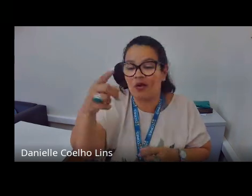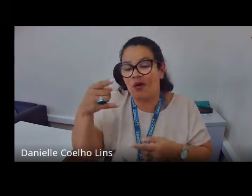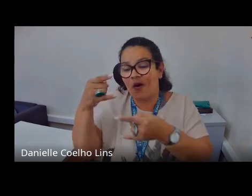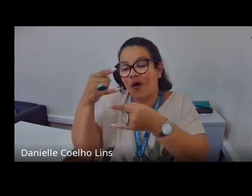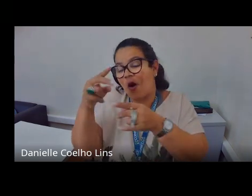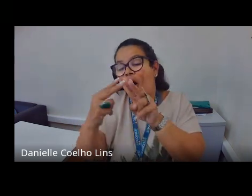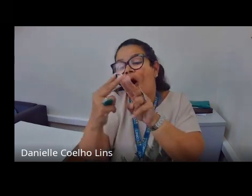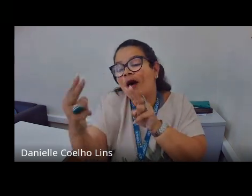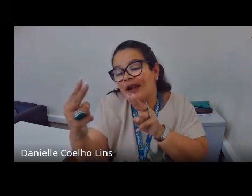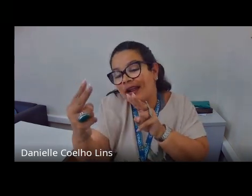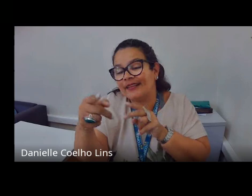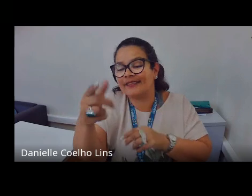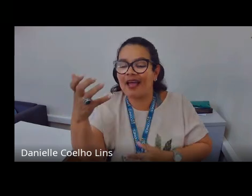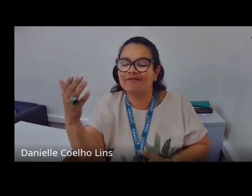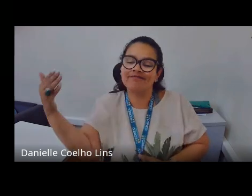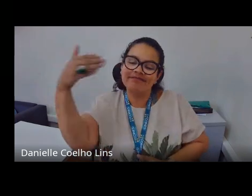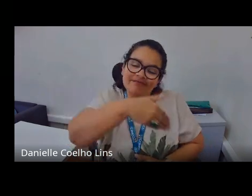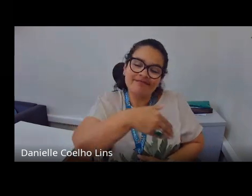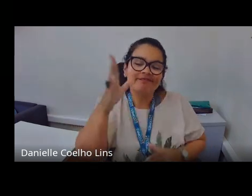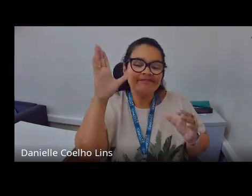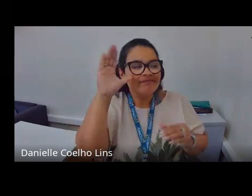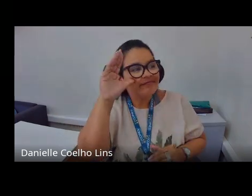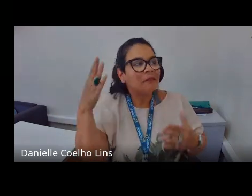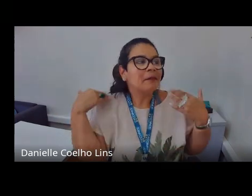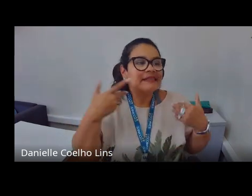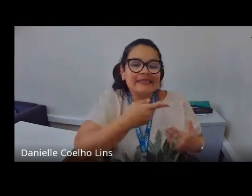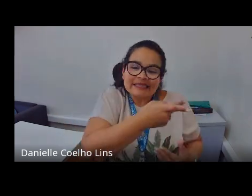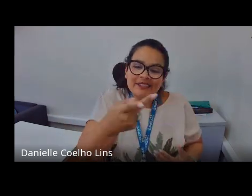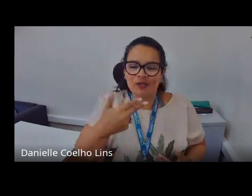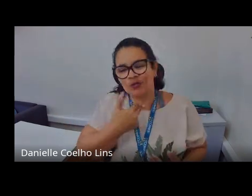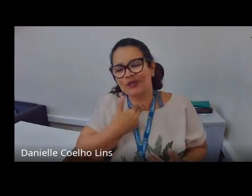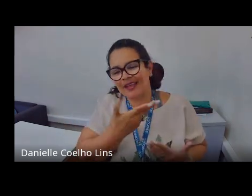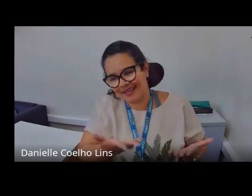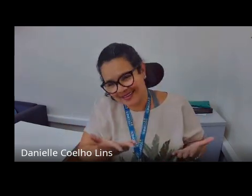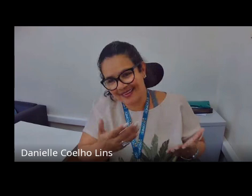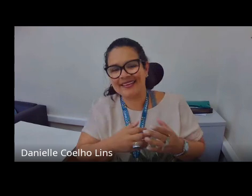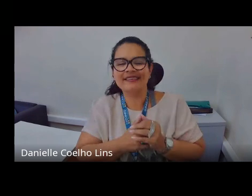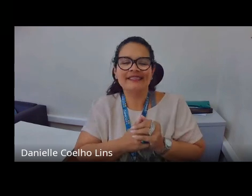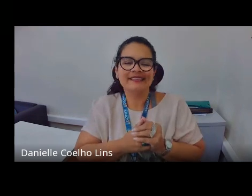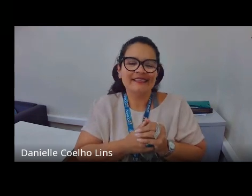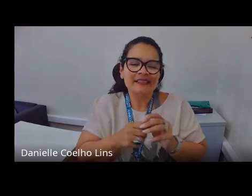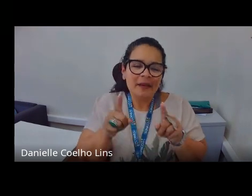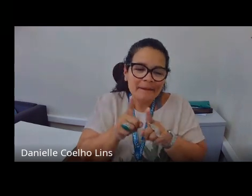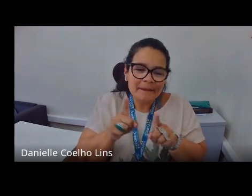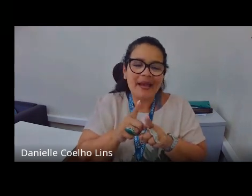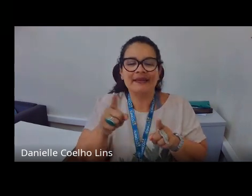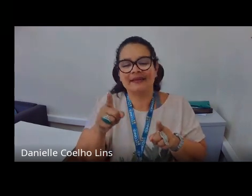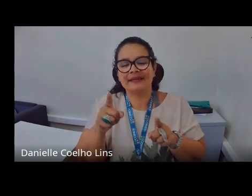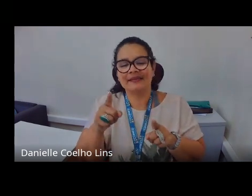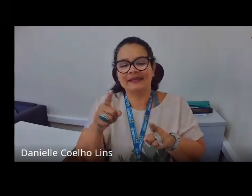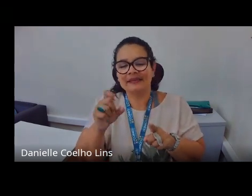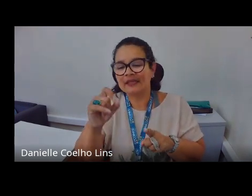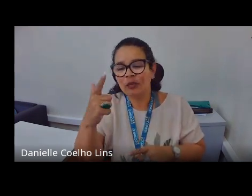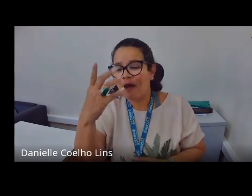Bom, se vocês, vocês alunos do virtual, quiserem passear no Rio de Janeiro, né, e conhecer o INES,